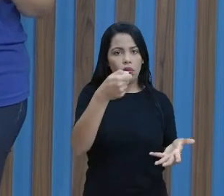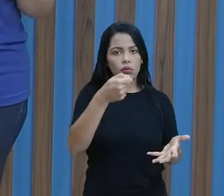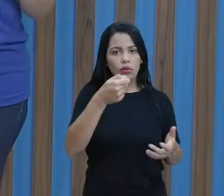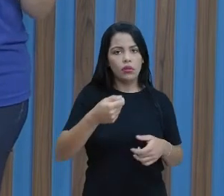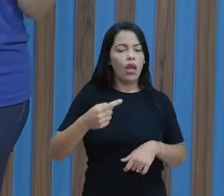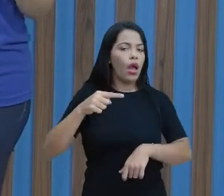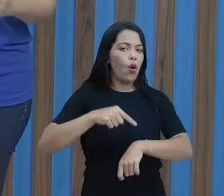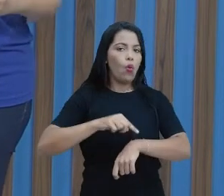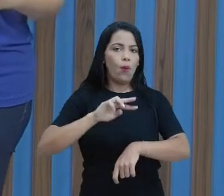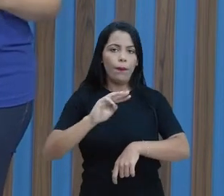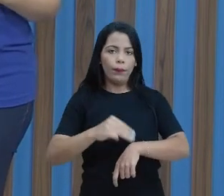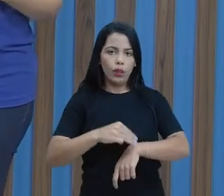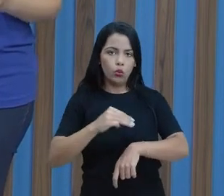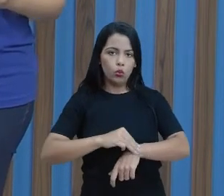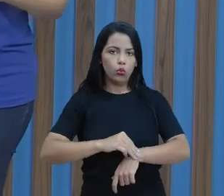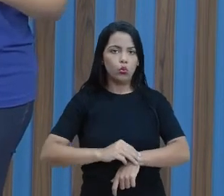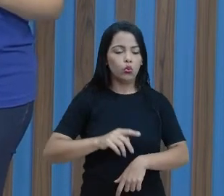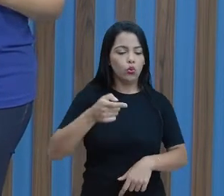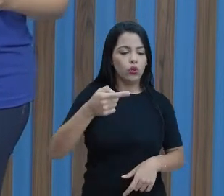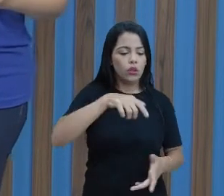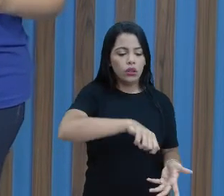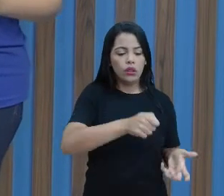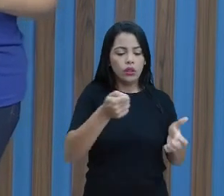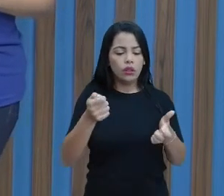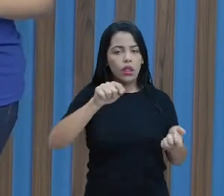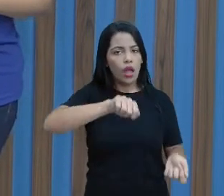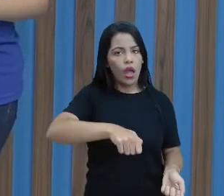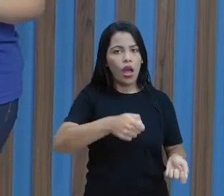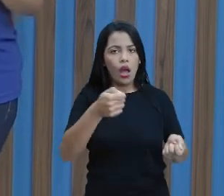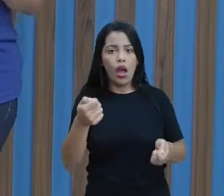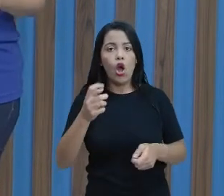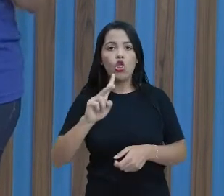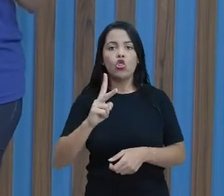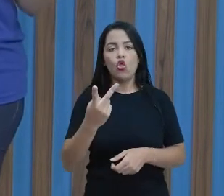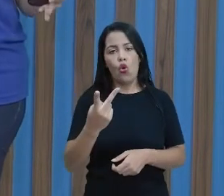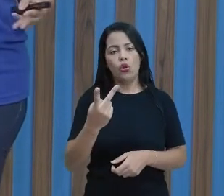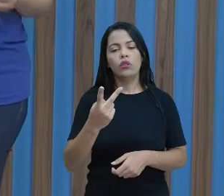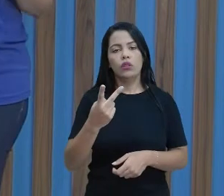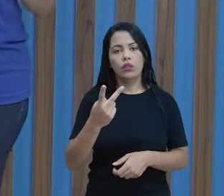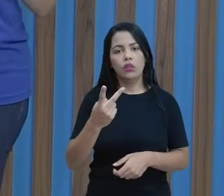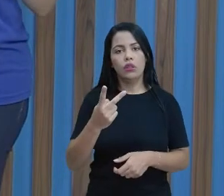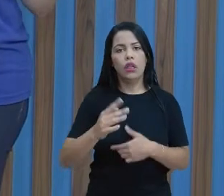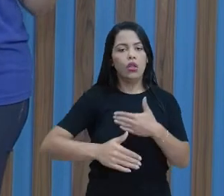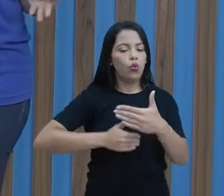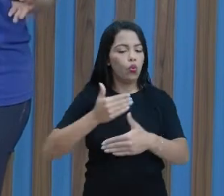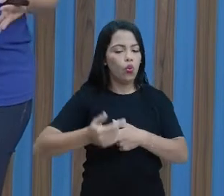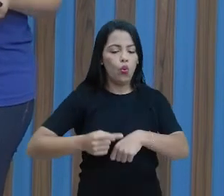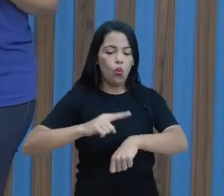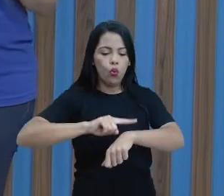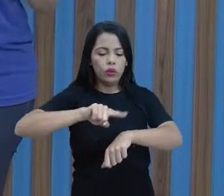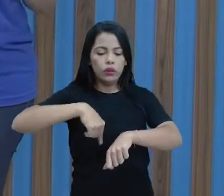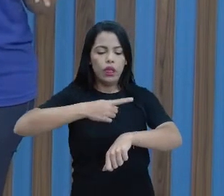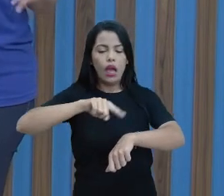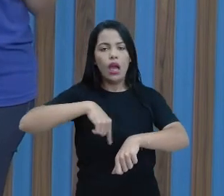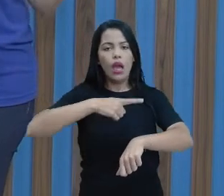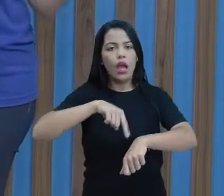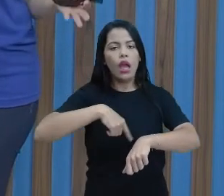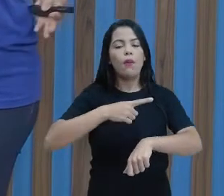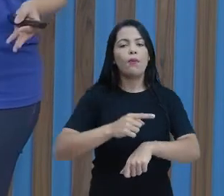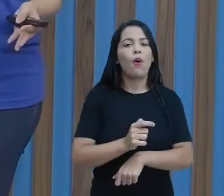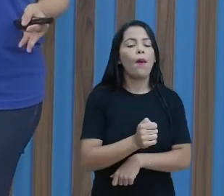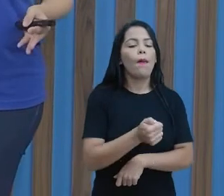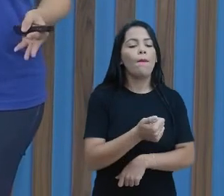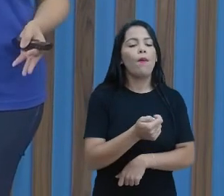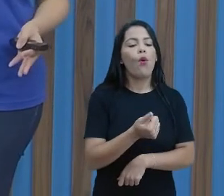baldes. E aí a gente percebeu que, passando mais tempo, menos baldes eram o restante, né? Menos baldes